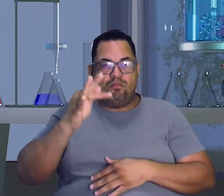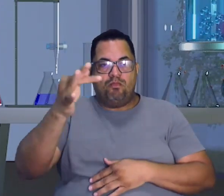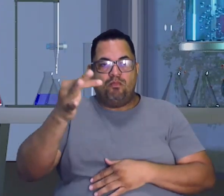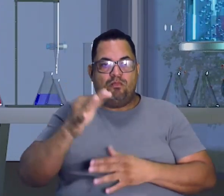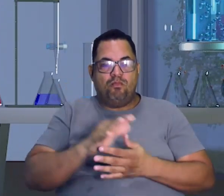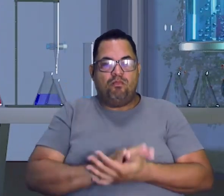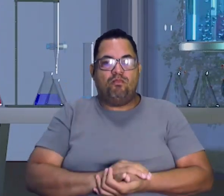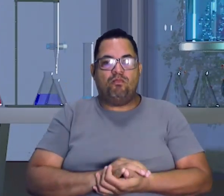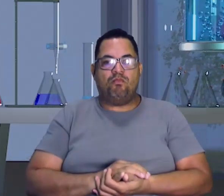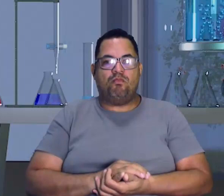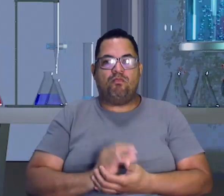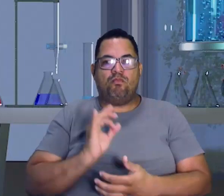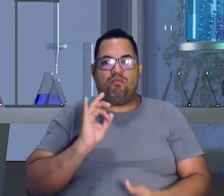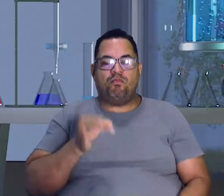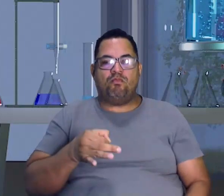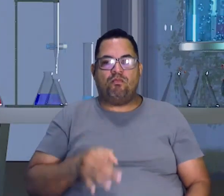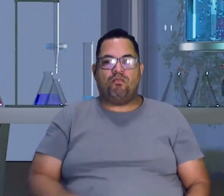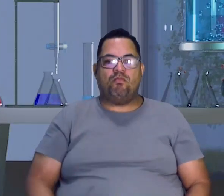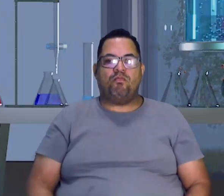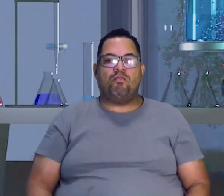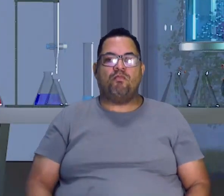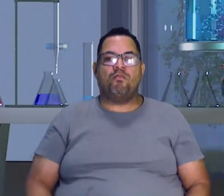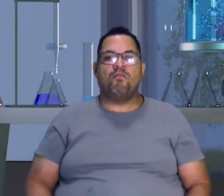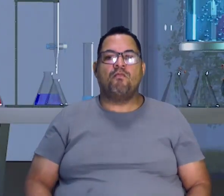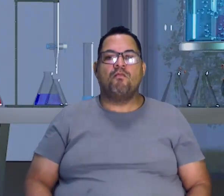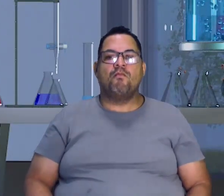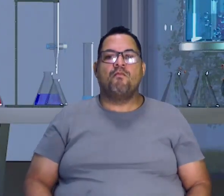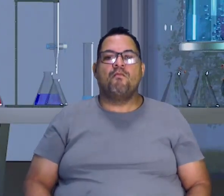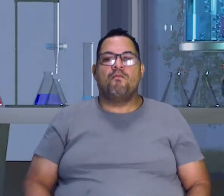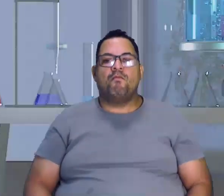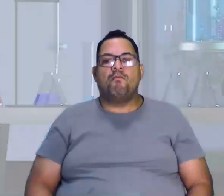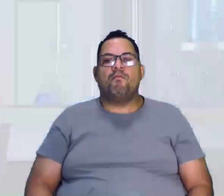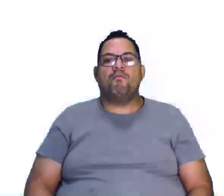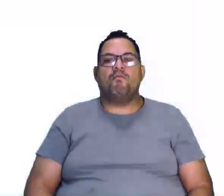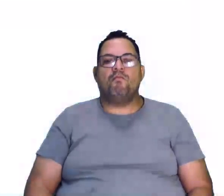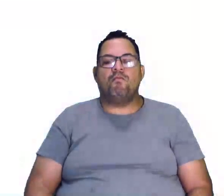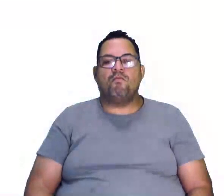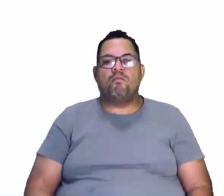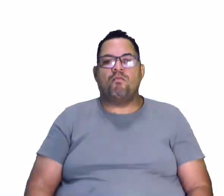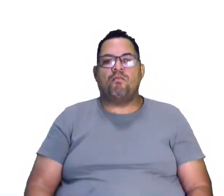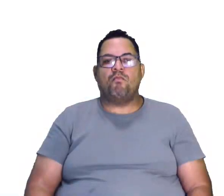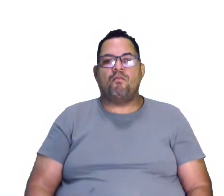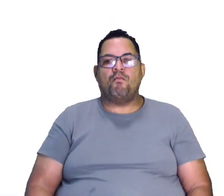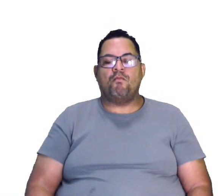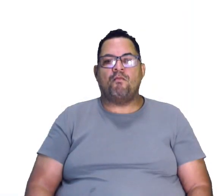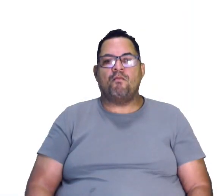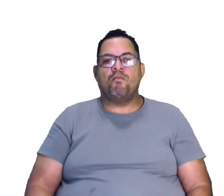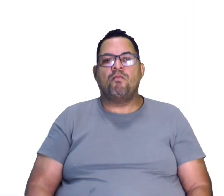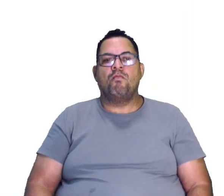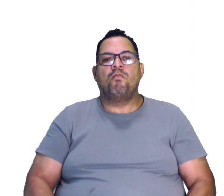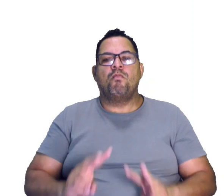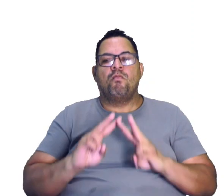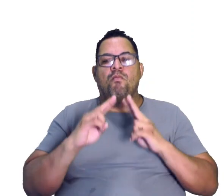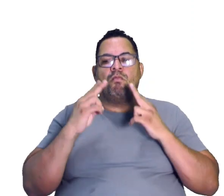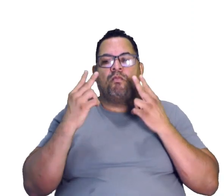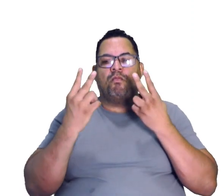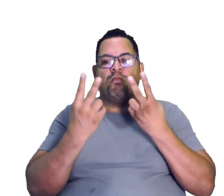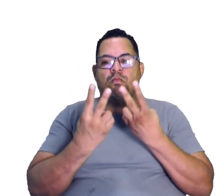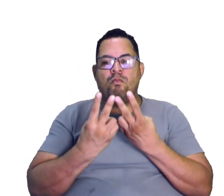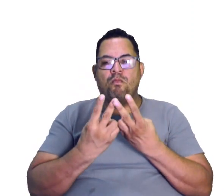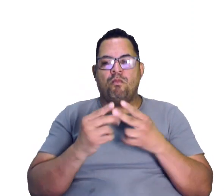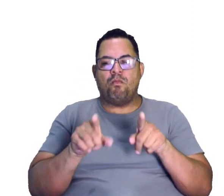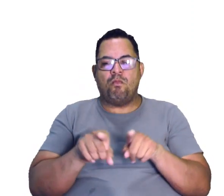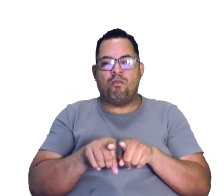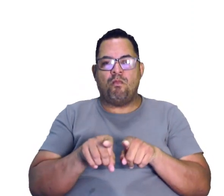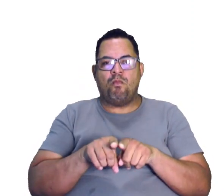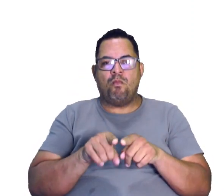não muito distante, tá certo? Isso mesmo. Agora, vamos continuar, que agora a gente vai falar um pouco sobre o volume. E o volume